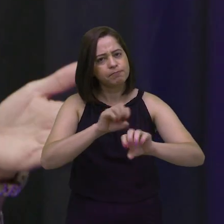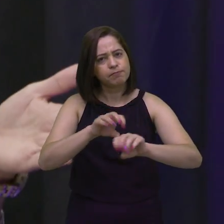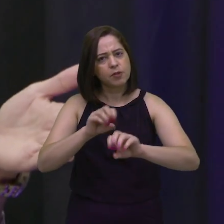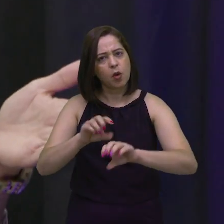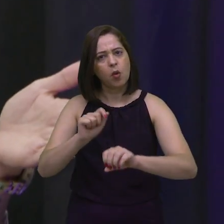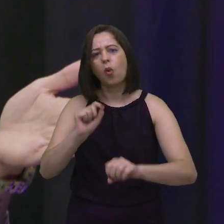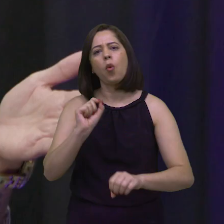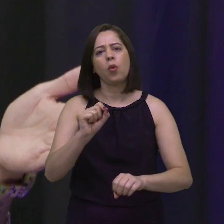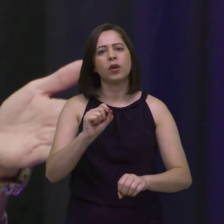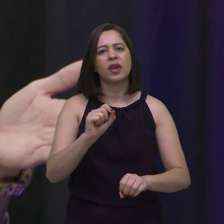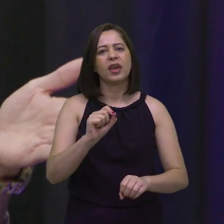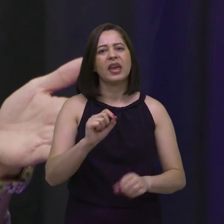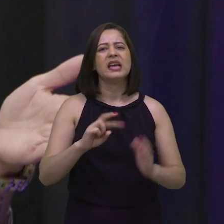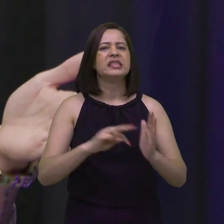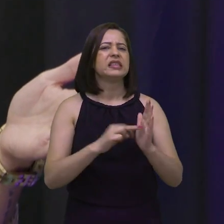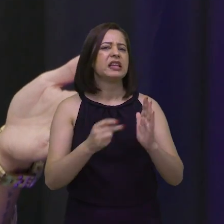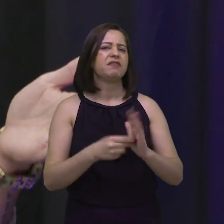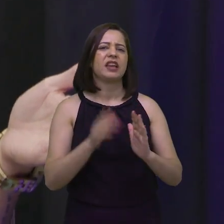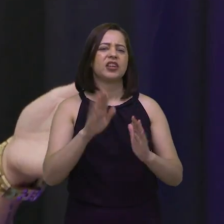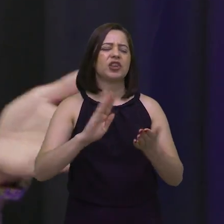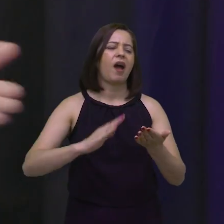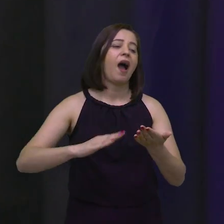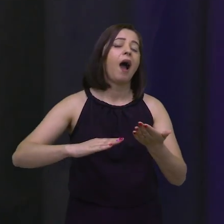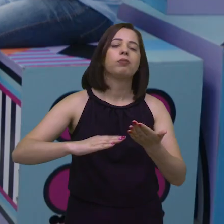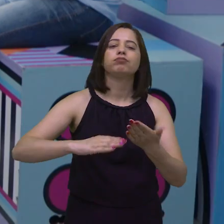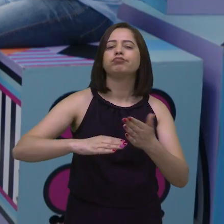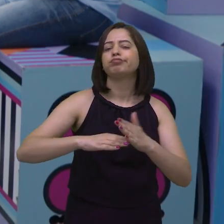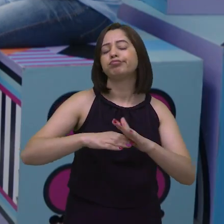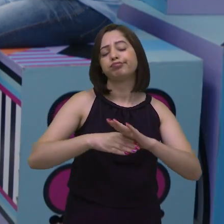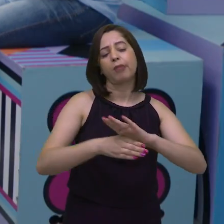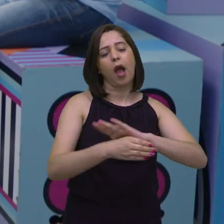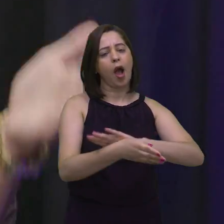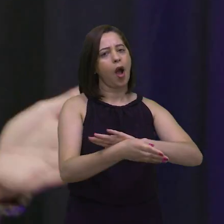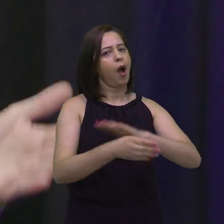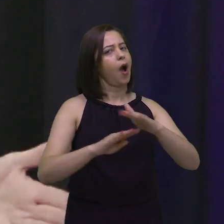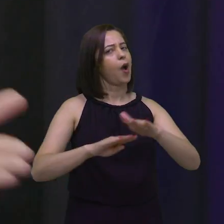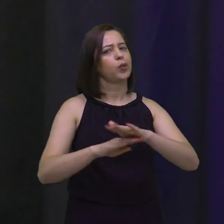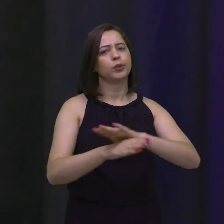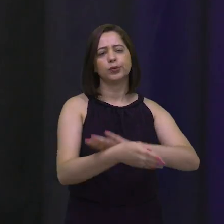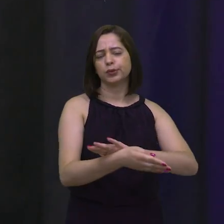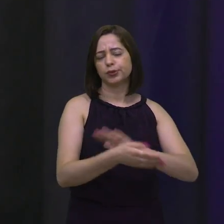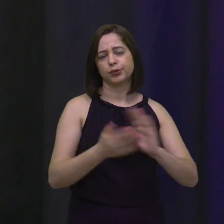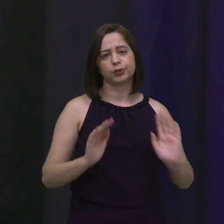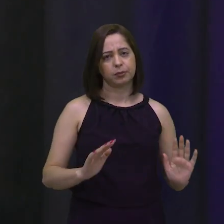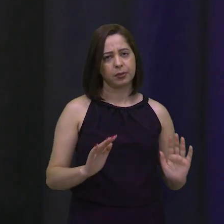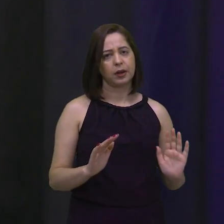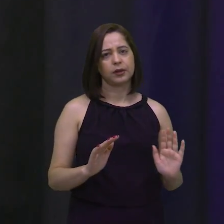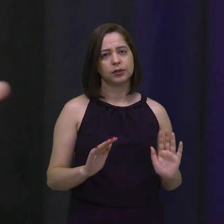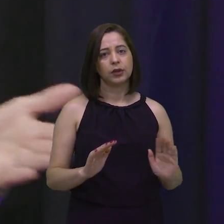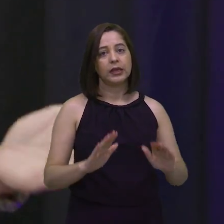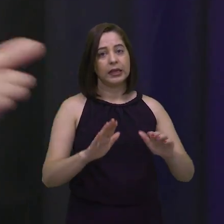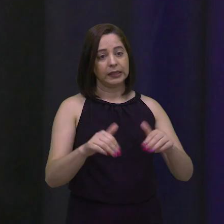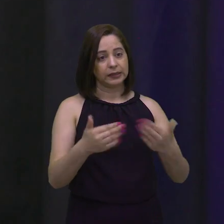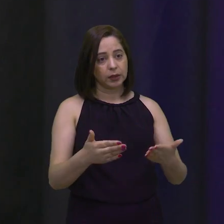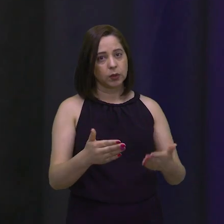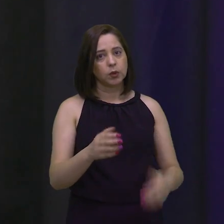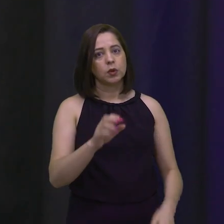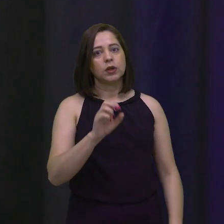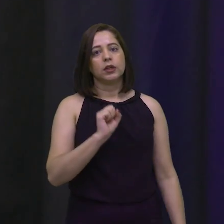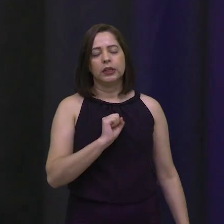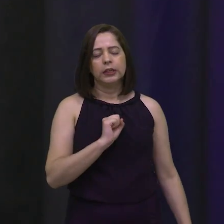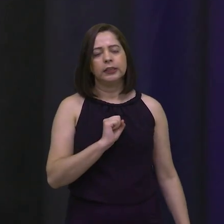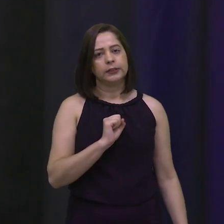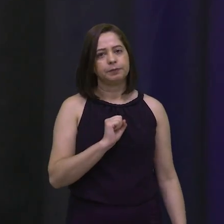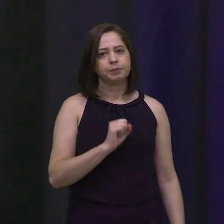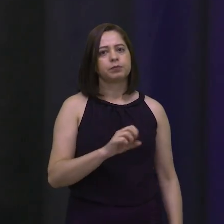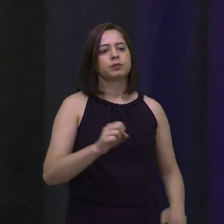no sentido de aquilo ser uma coisa comum. Sim. Cultural torna-se habitual. Então, vai ser comum